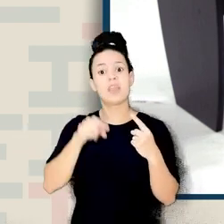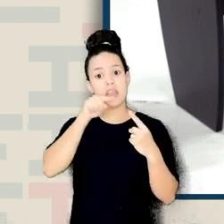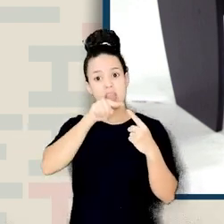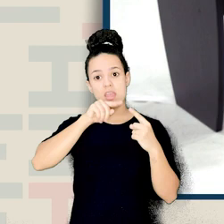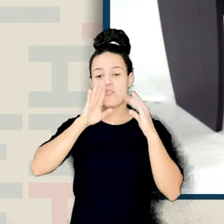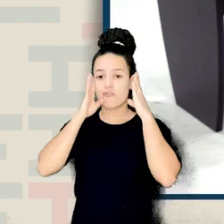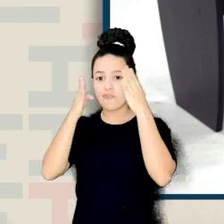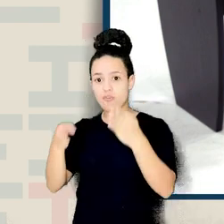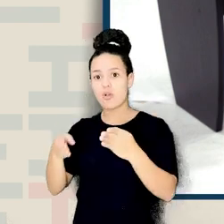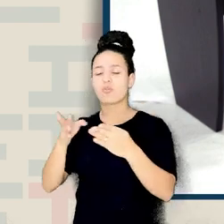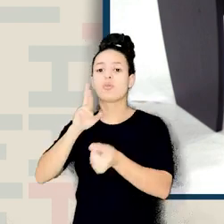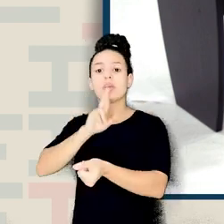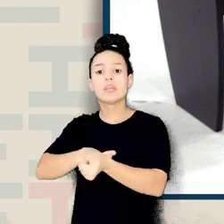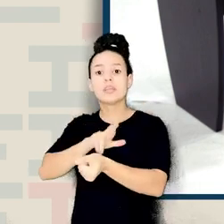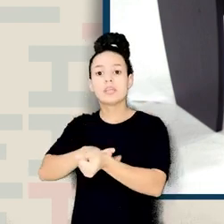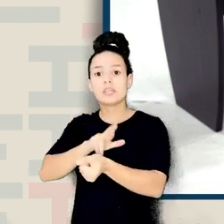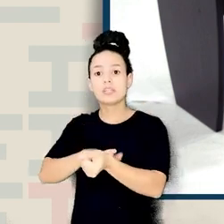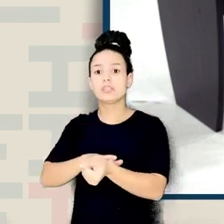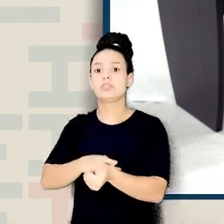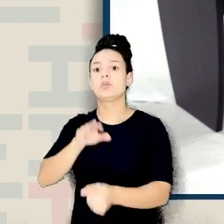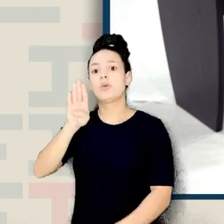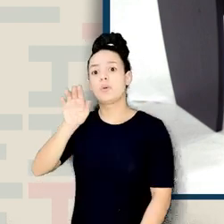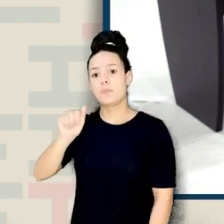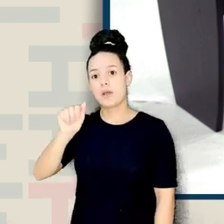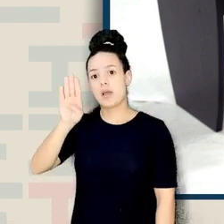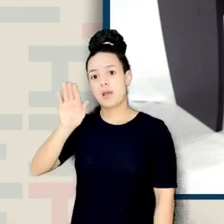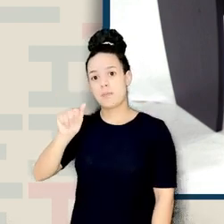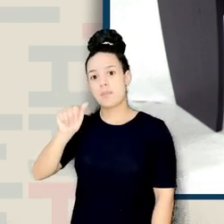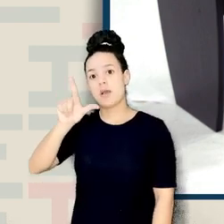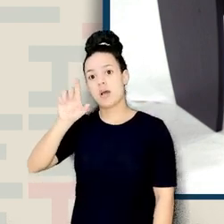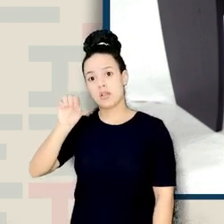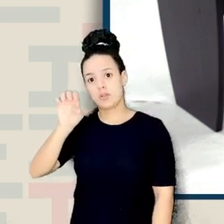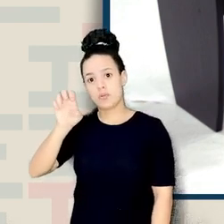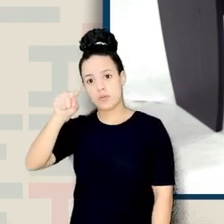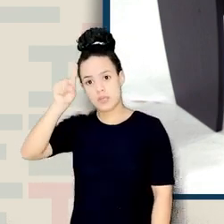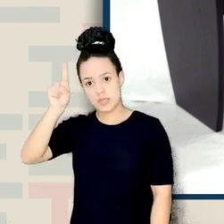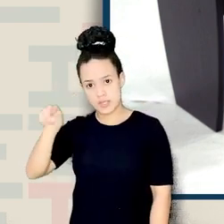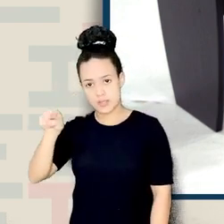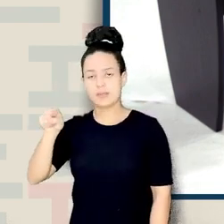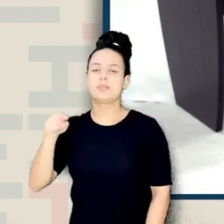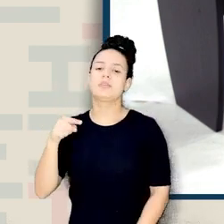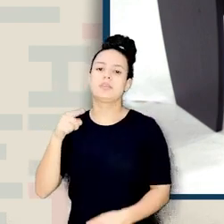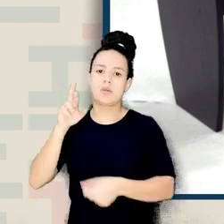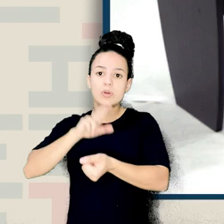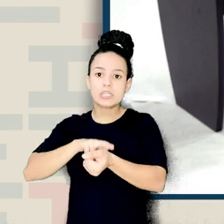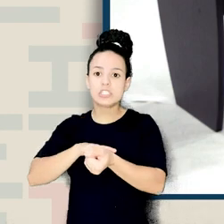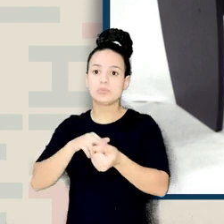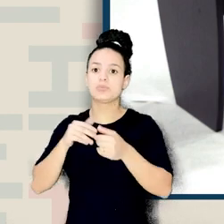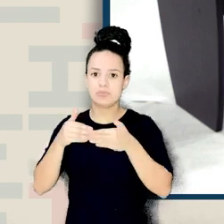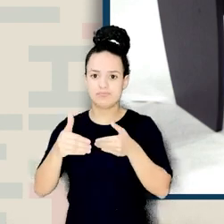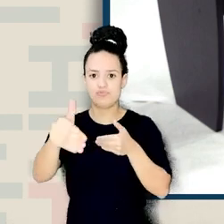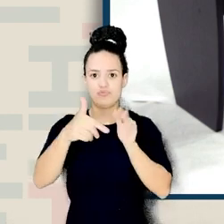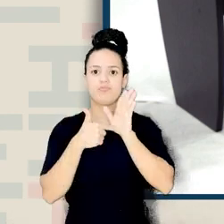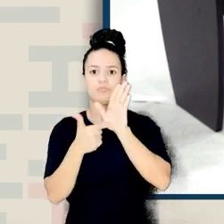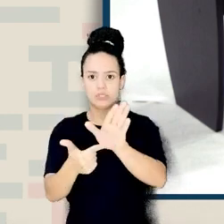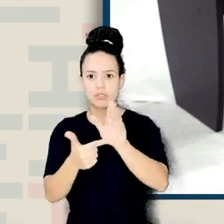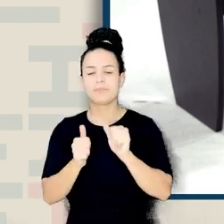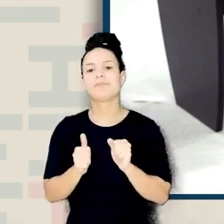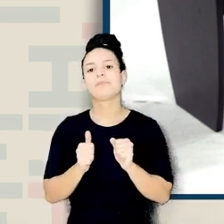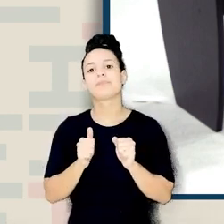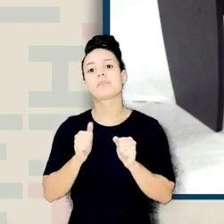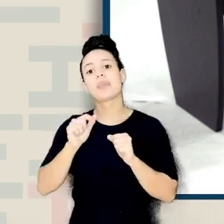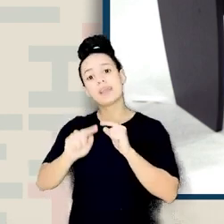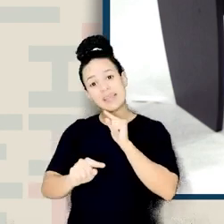uma dinâmica rítmica ao babalu ou babalô, que é um ritmo que eu vou fazer daqui a pouco, e em